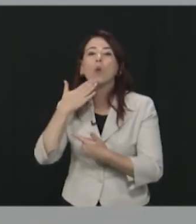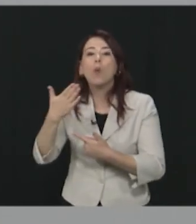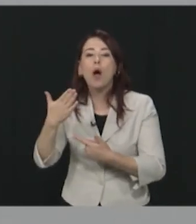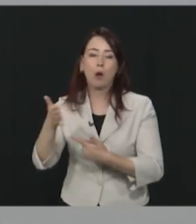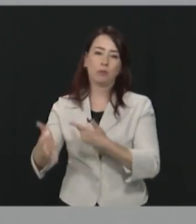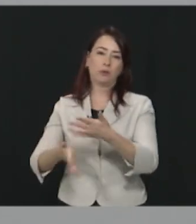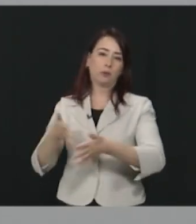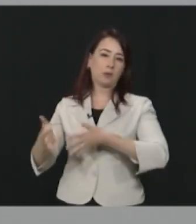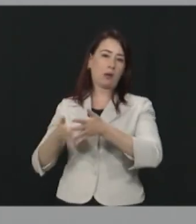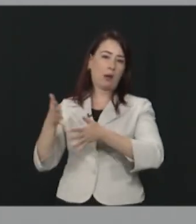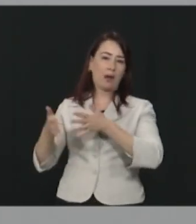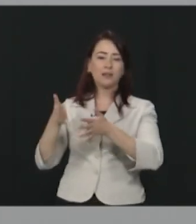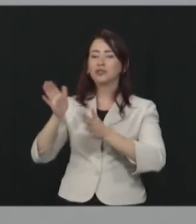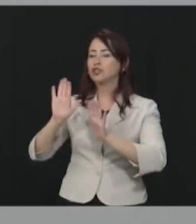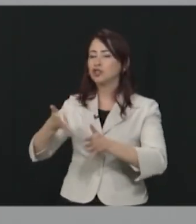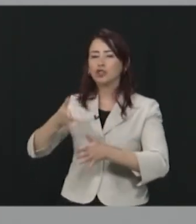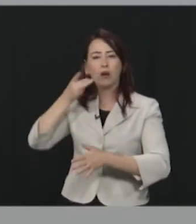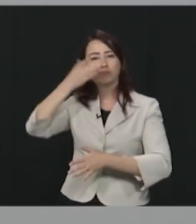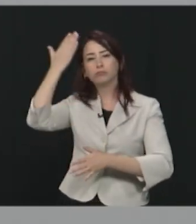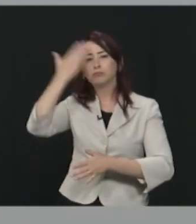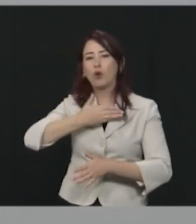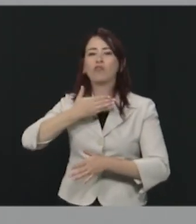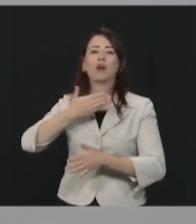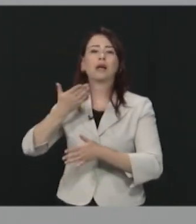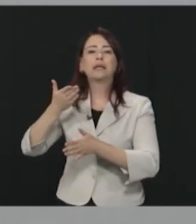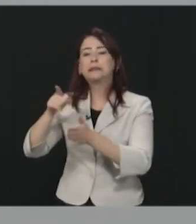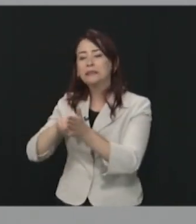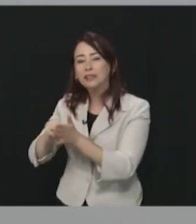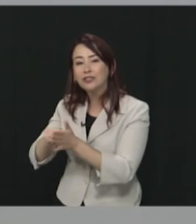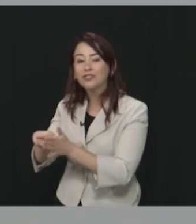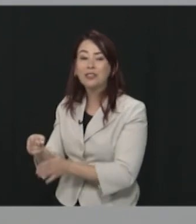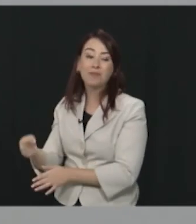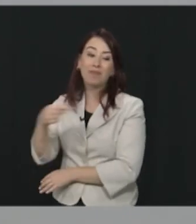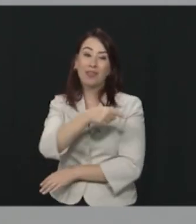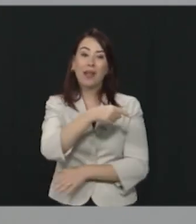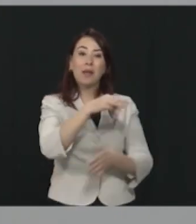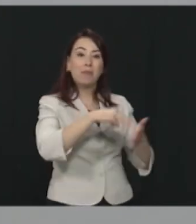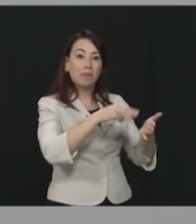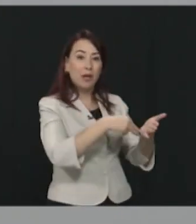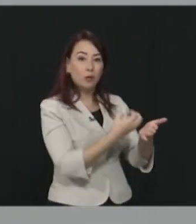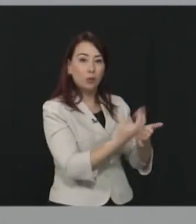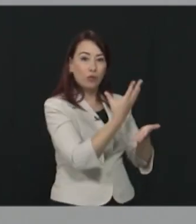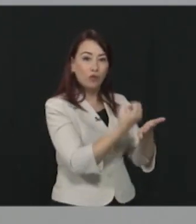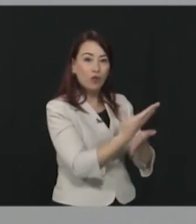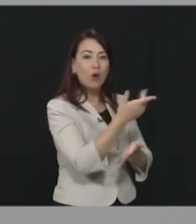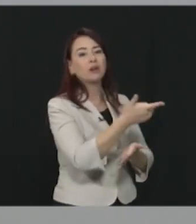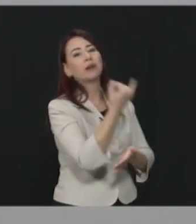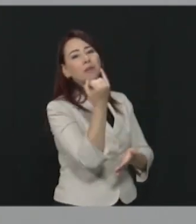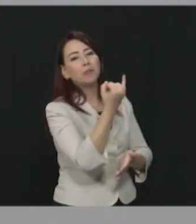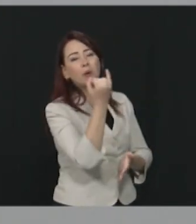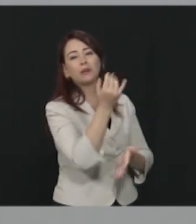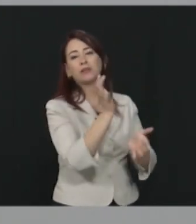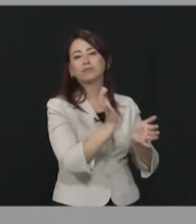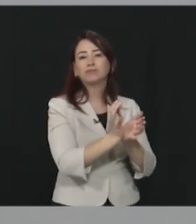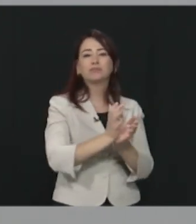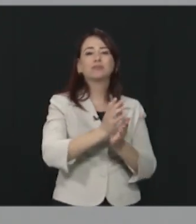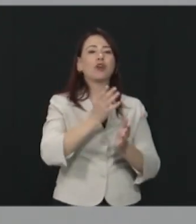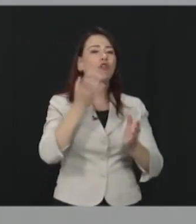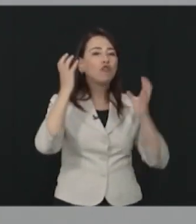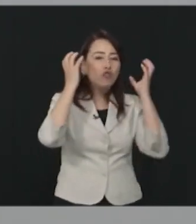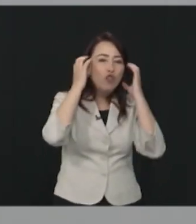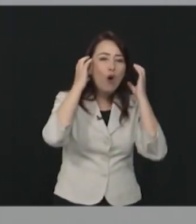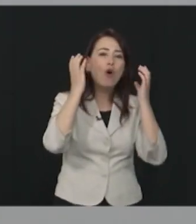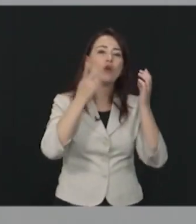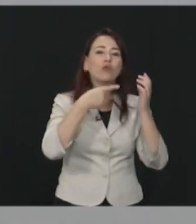comprovada cientificamente. Método fônico, ele é importante sim na terapia de fala da criança